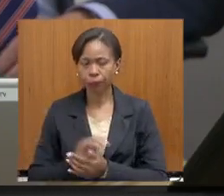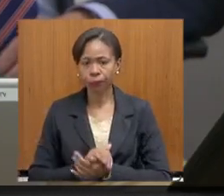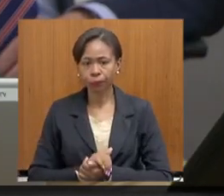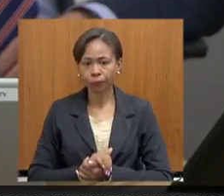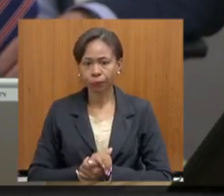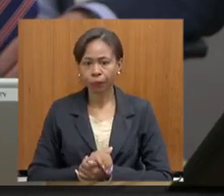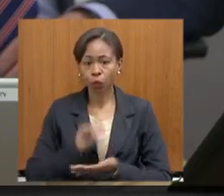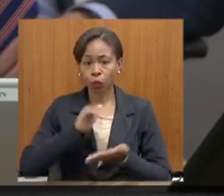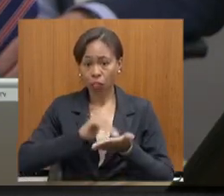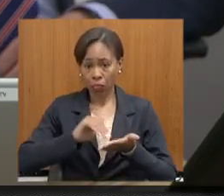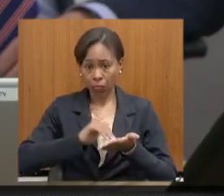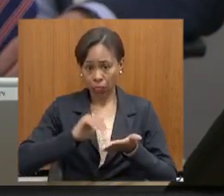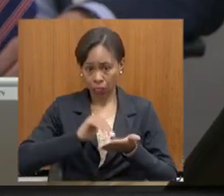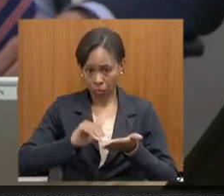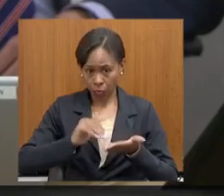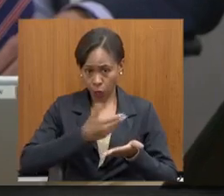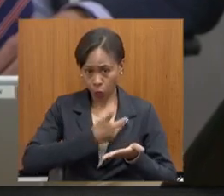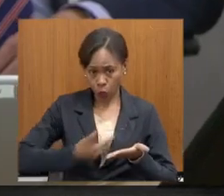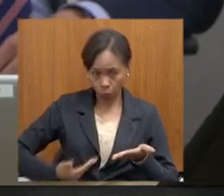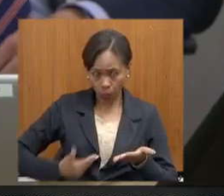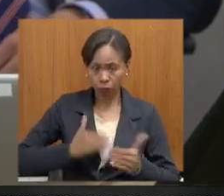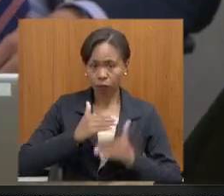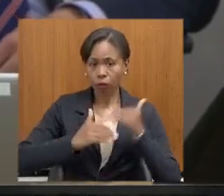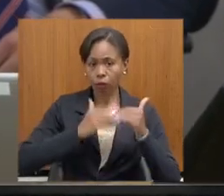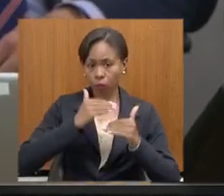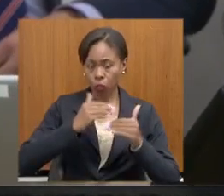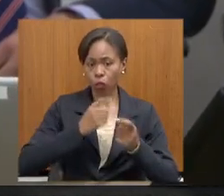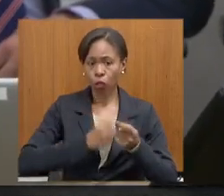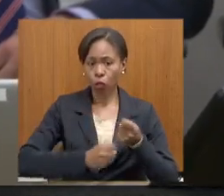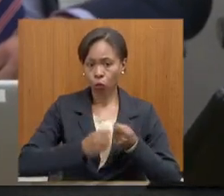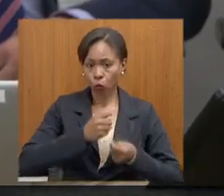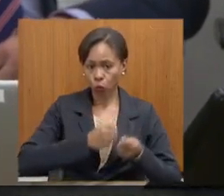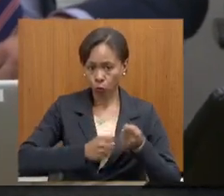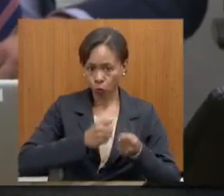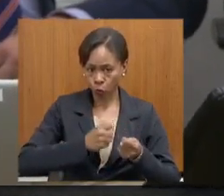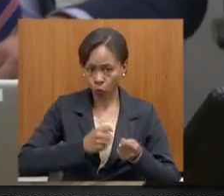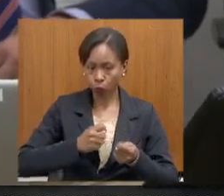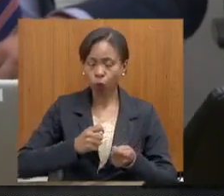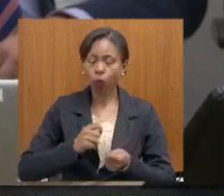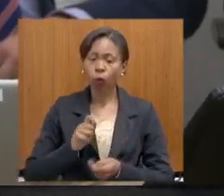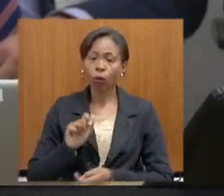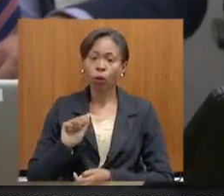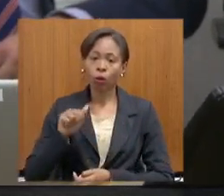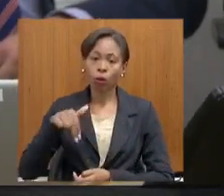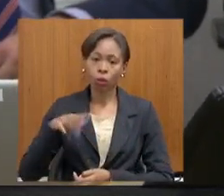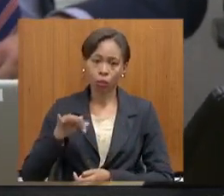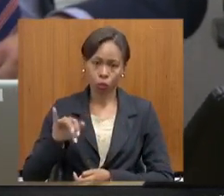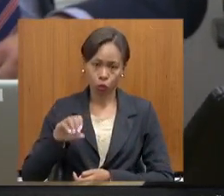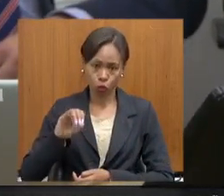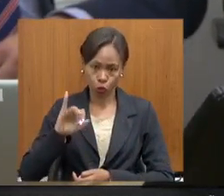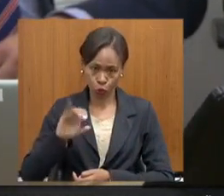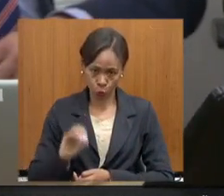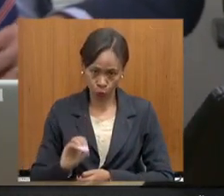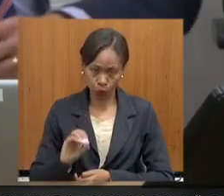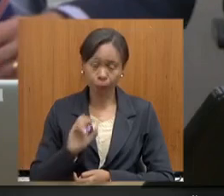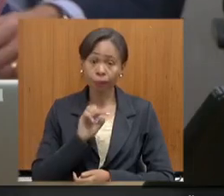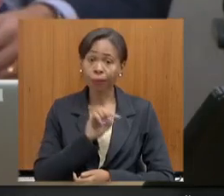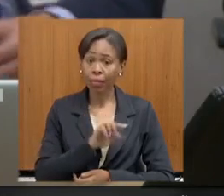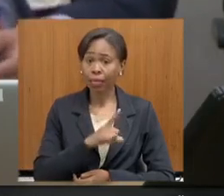secretário de estado de desenvolvimento econômico Excelentíssimo Senhor Fernando passalio de Avelar disse